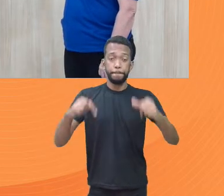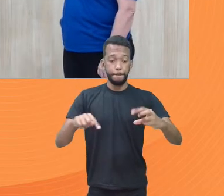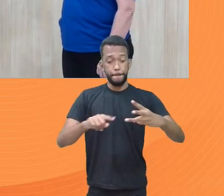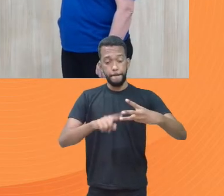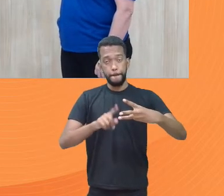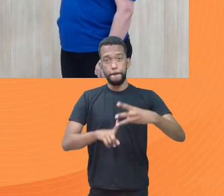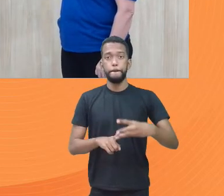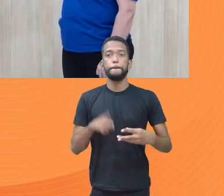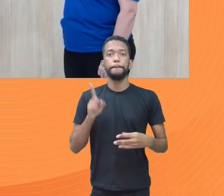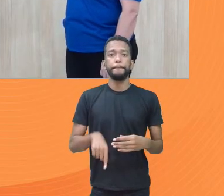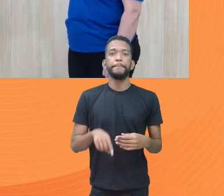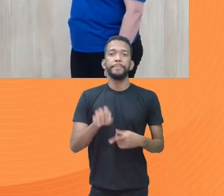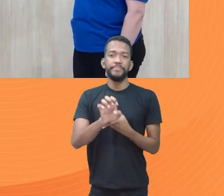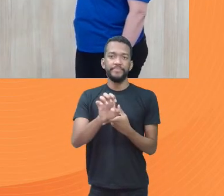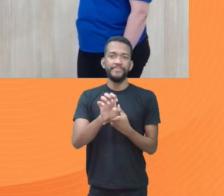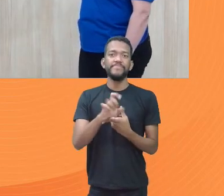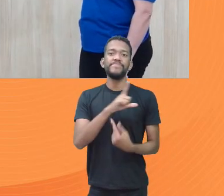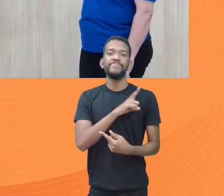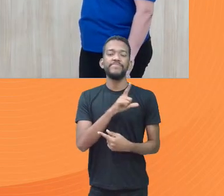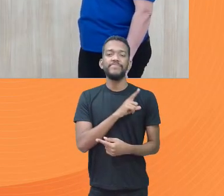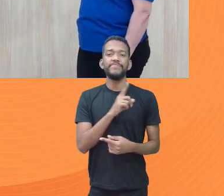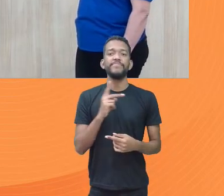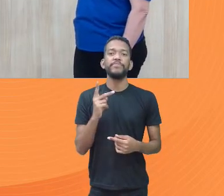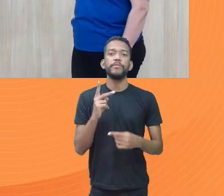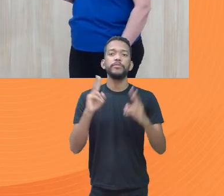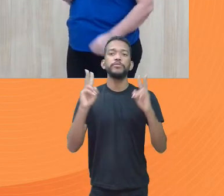o com som de i tem valor